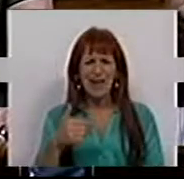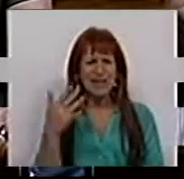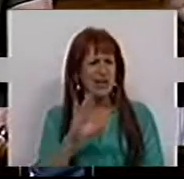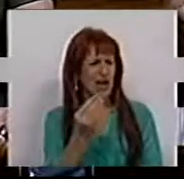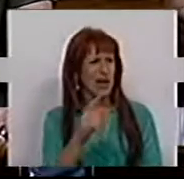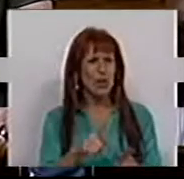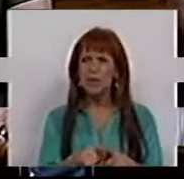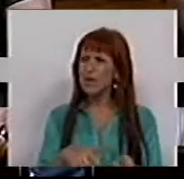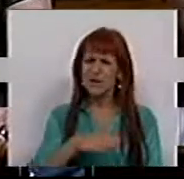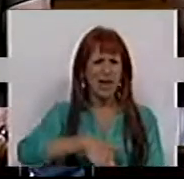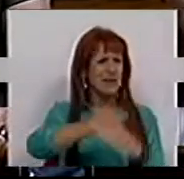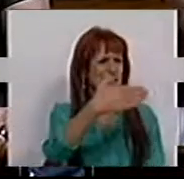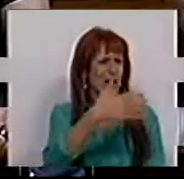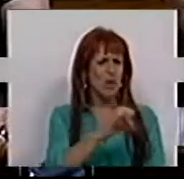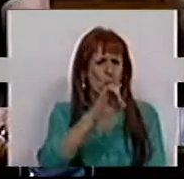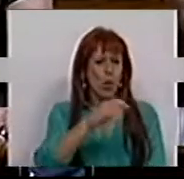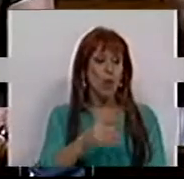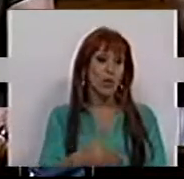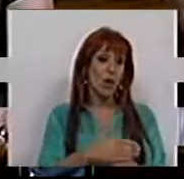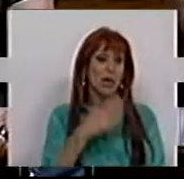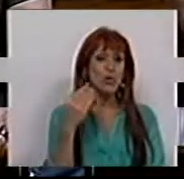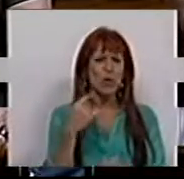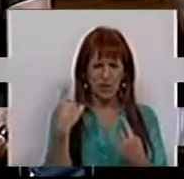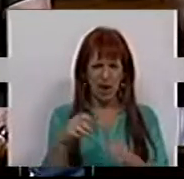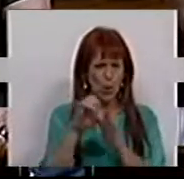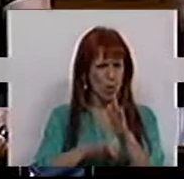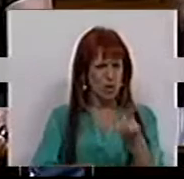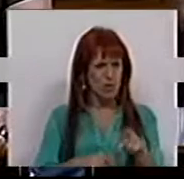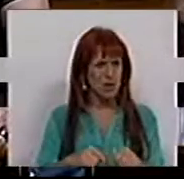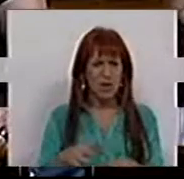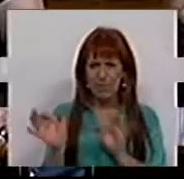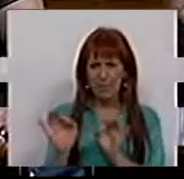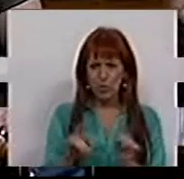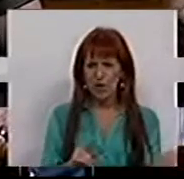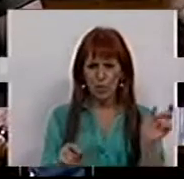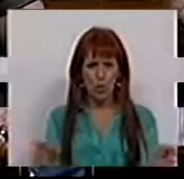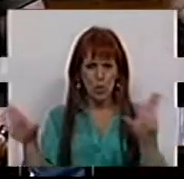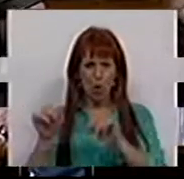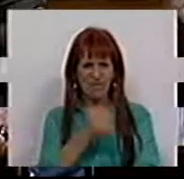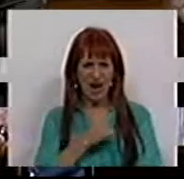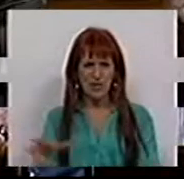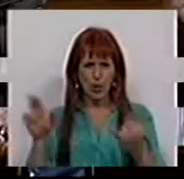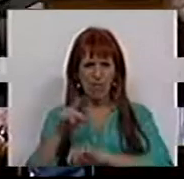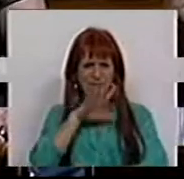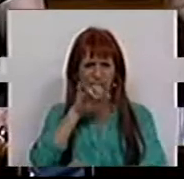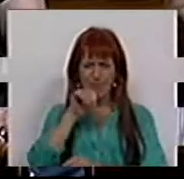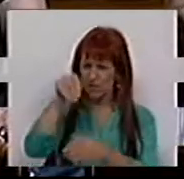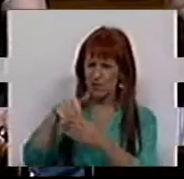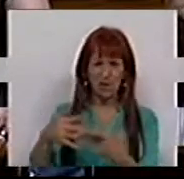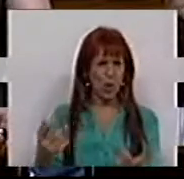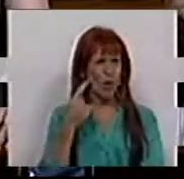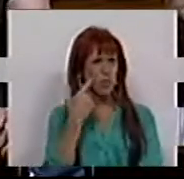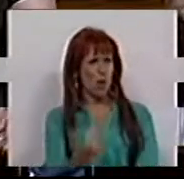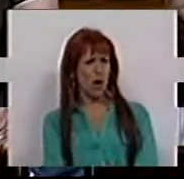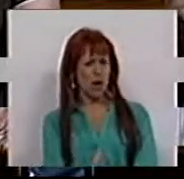que uma criança de 7 a 8 anos ou um pré-adolescente reúne as condições para se preparar para uma nova casa e uma nova família que acabou